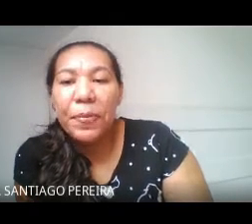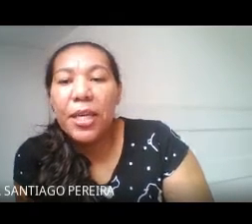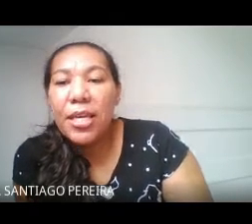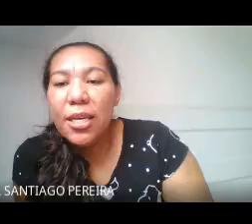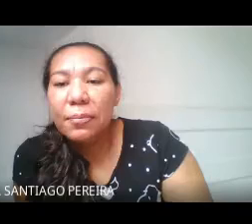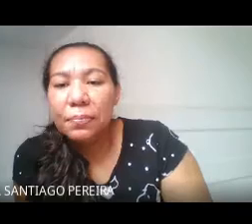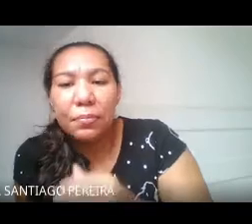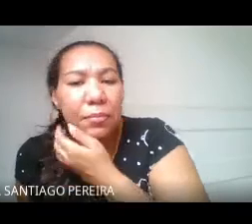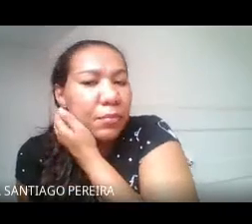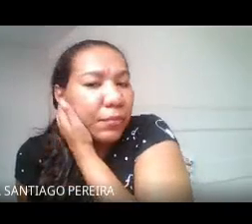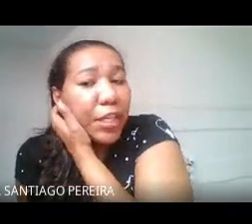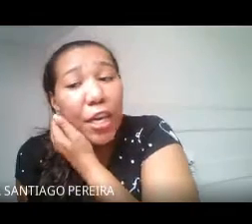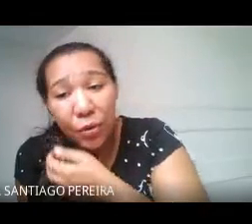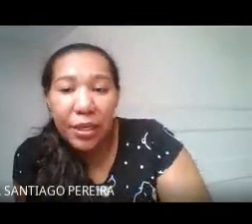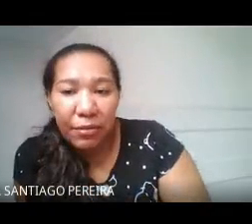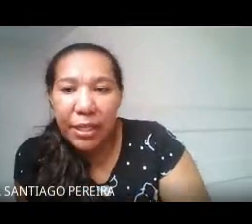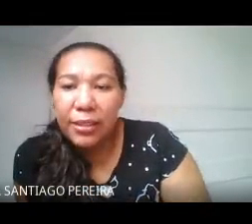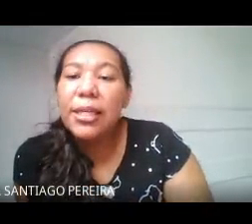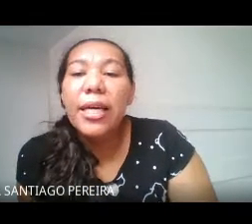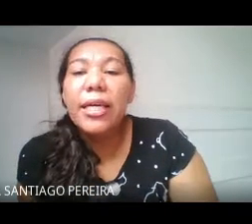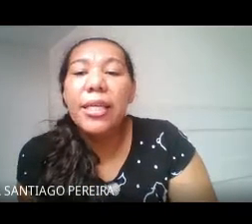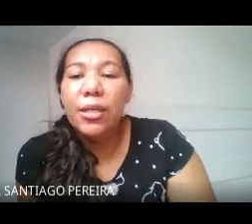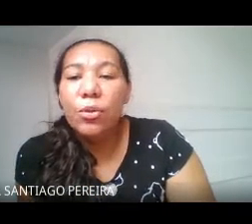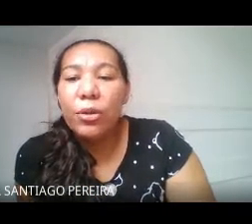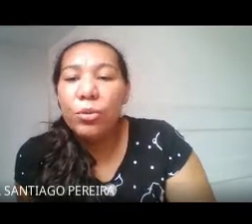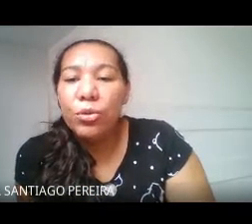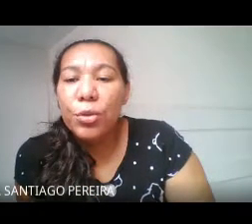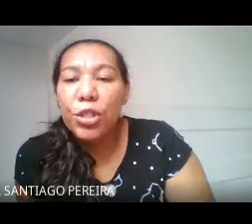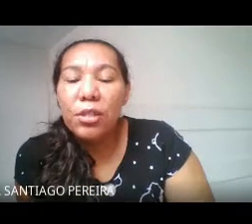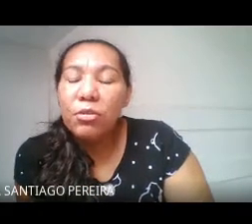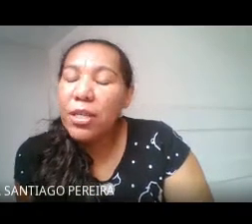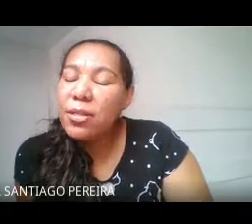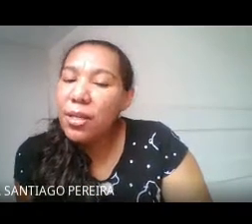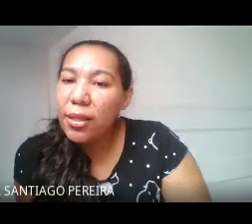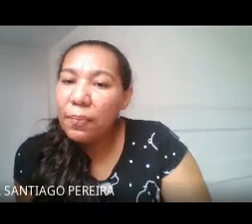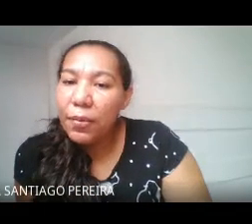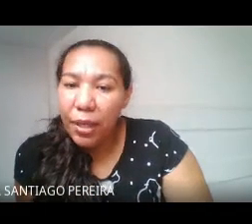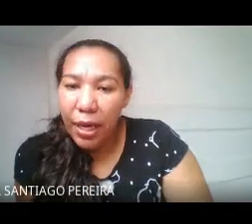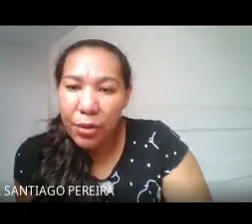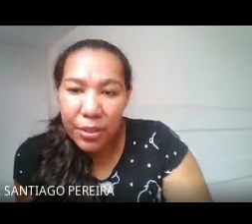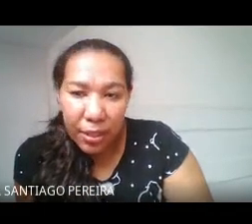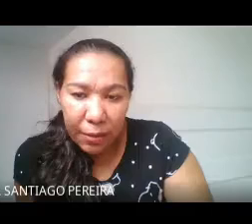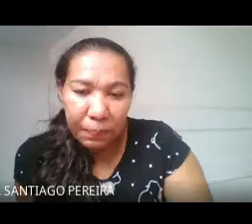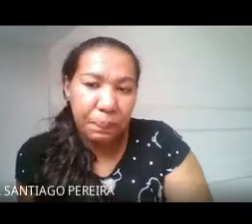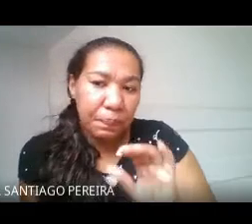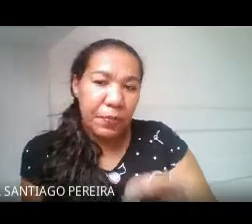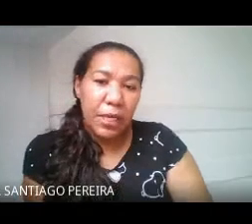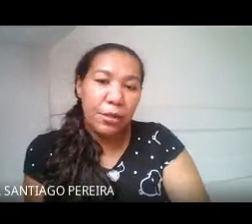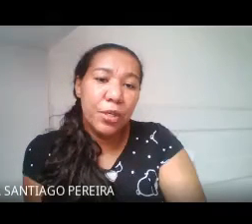hug e hug, na verdade, e o substantivo vem em seguida, a hug